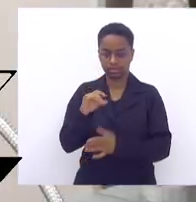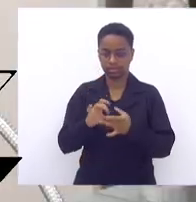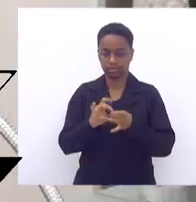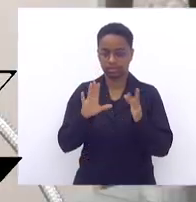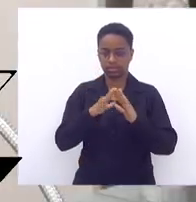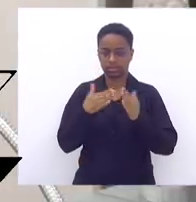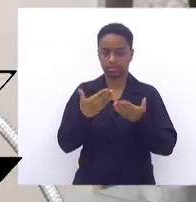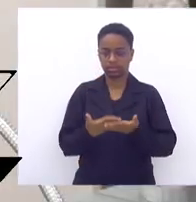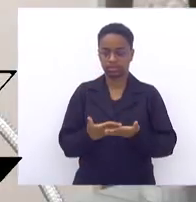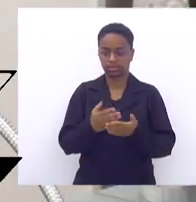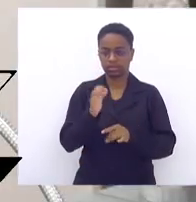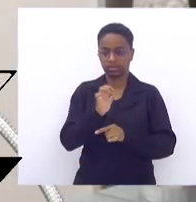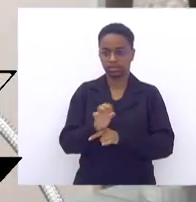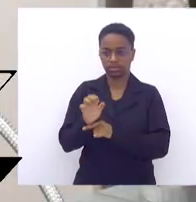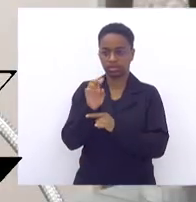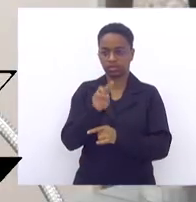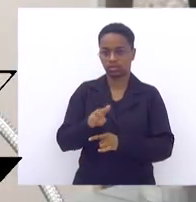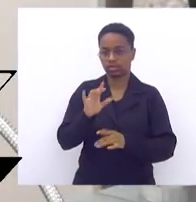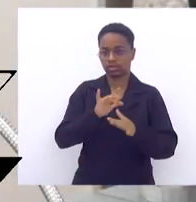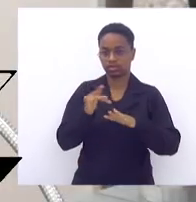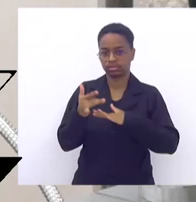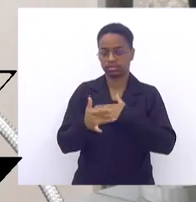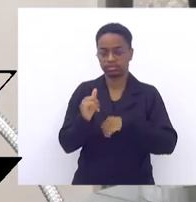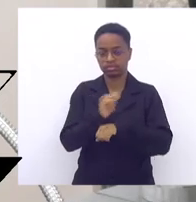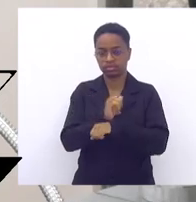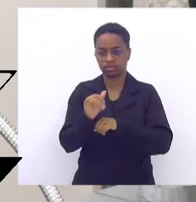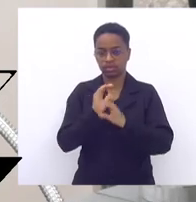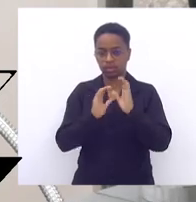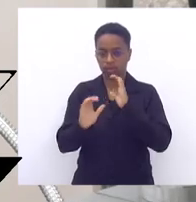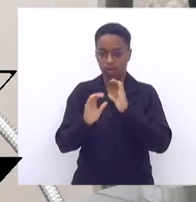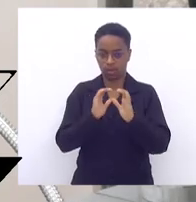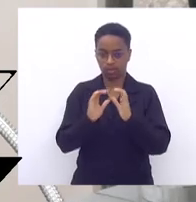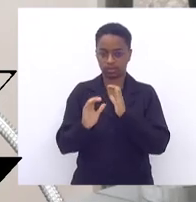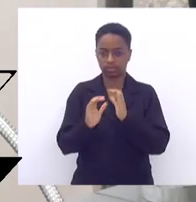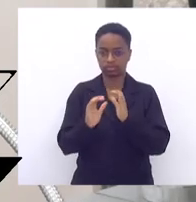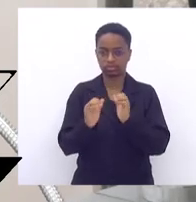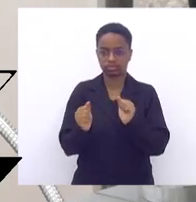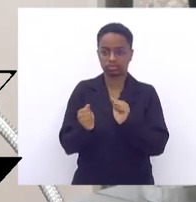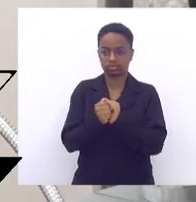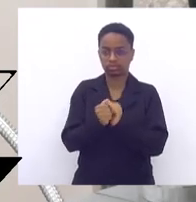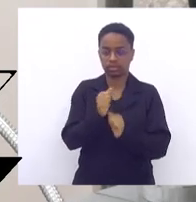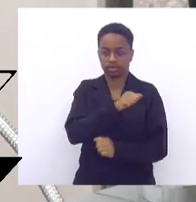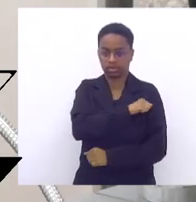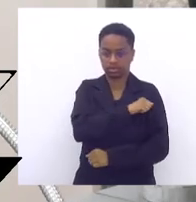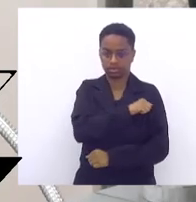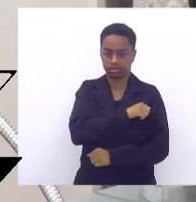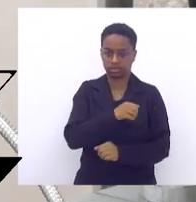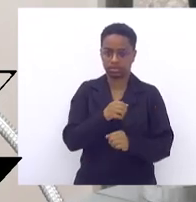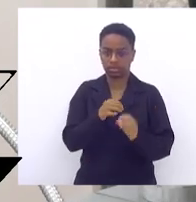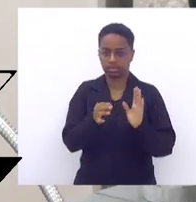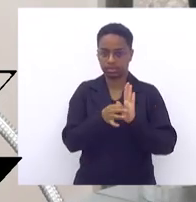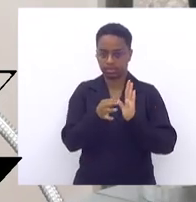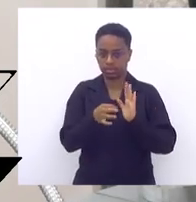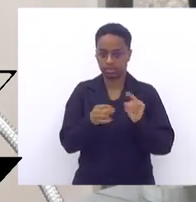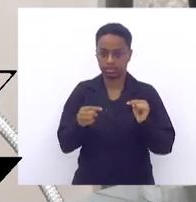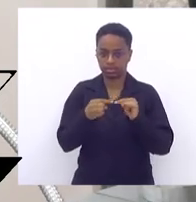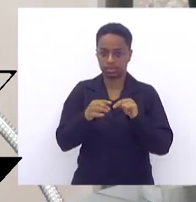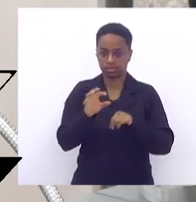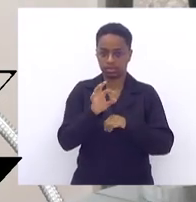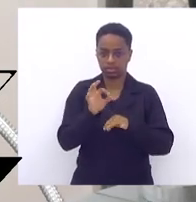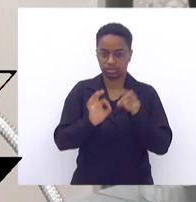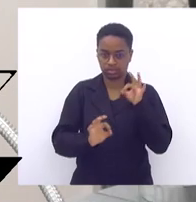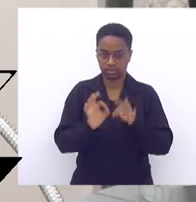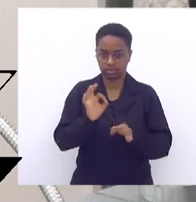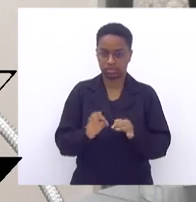escolas estaduais a utilizarem as redes sociais como ferramenta de comunicação com os estudantes. O parecer é pela juridicidade em